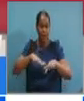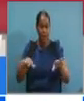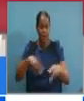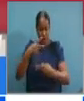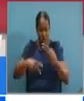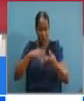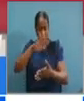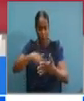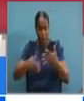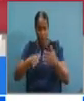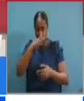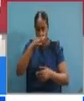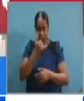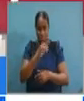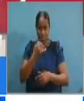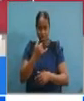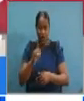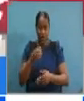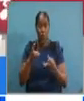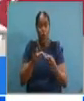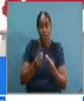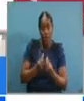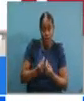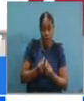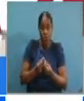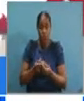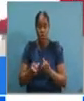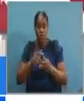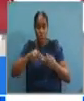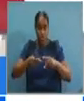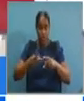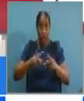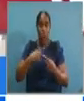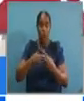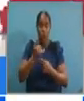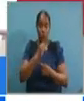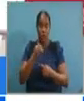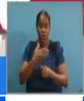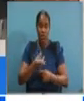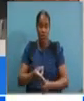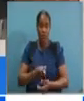2021 e o orçamento retificativo do município referente é 2009